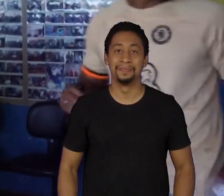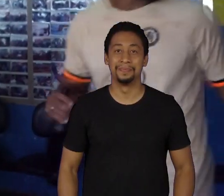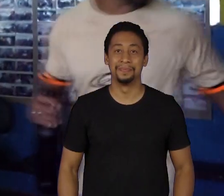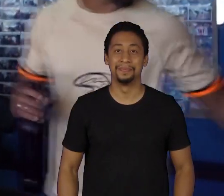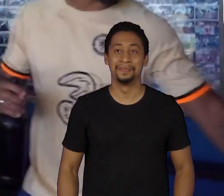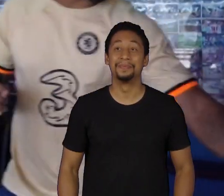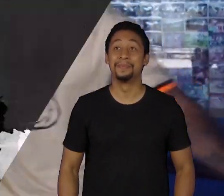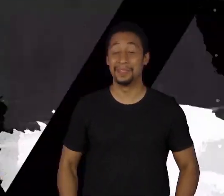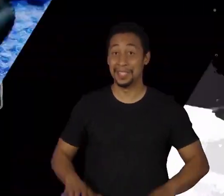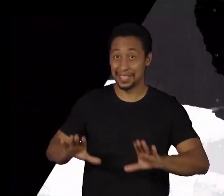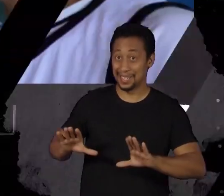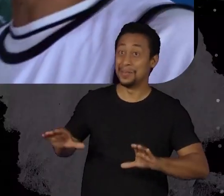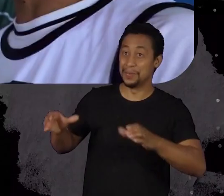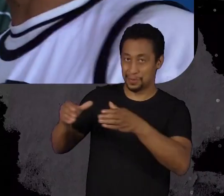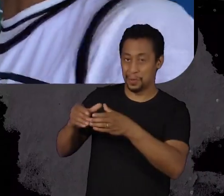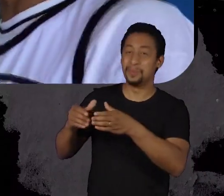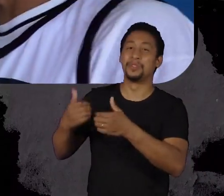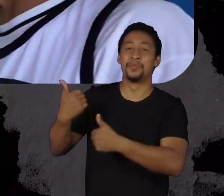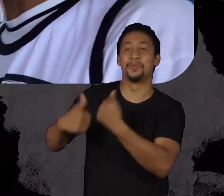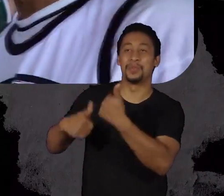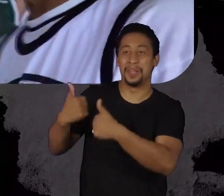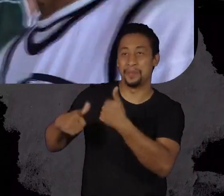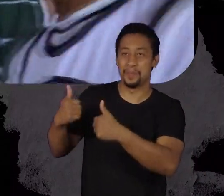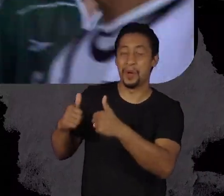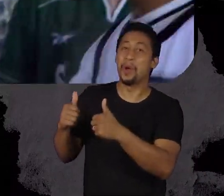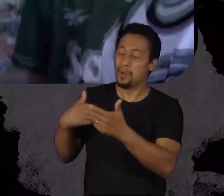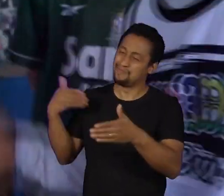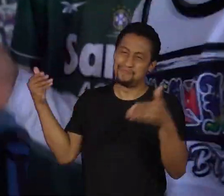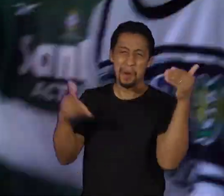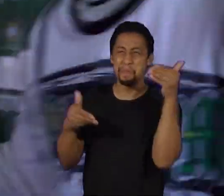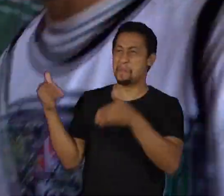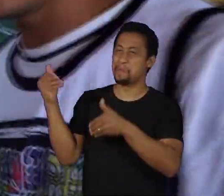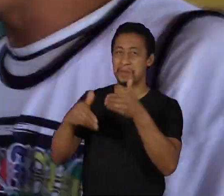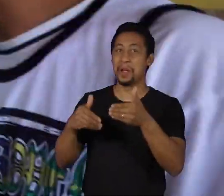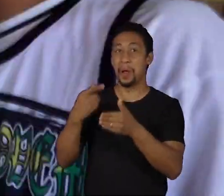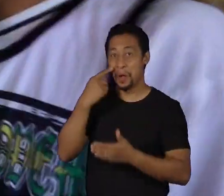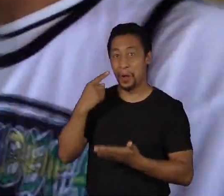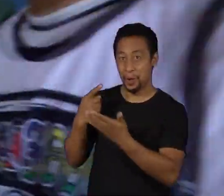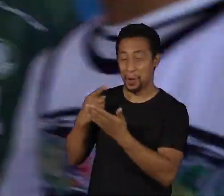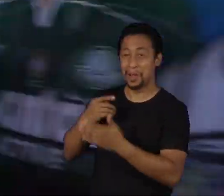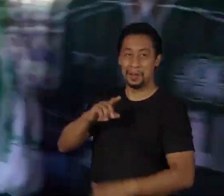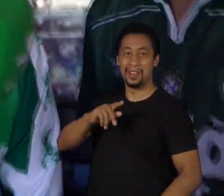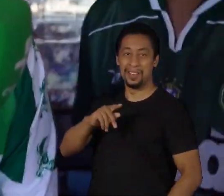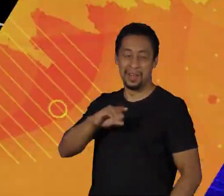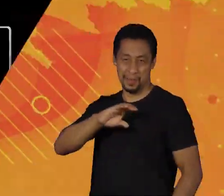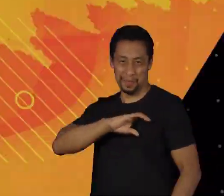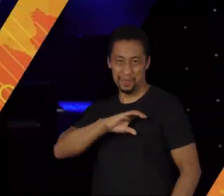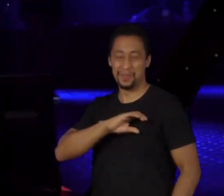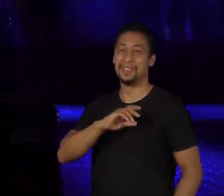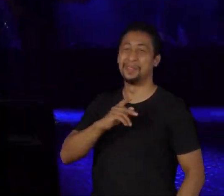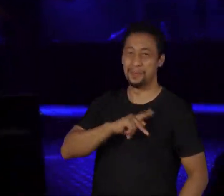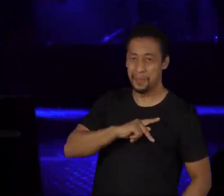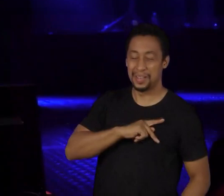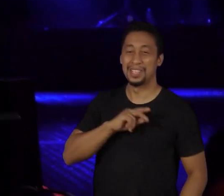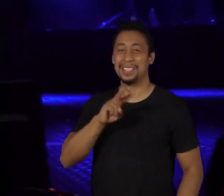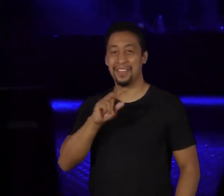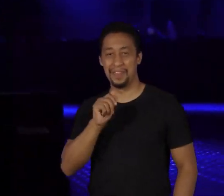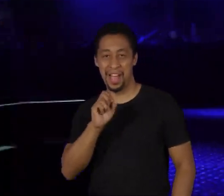A Várzea reúne coisas que só a Várzea reúne, né? Vascaíno, palmeirense, corintiano.